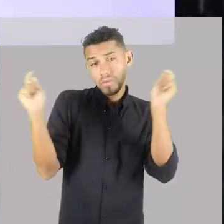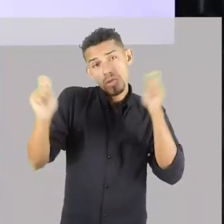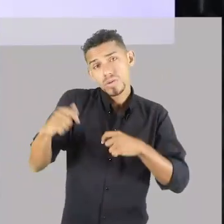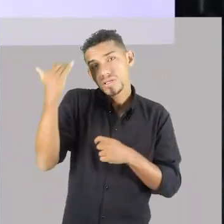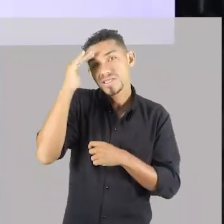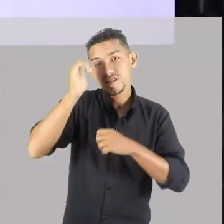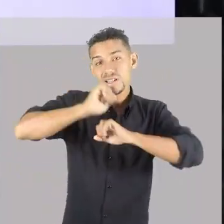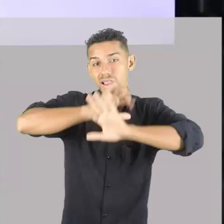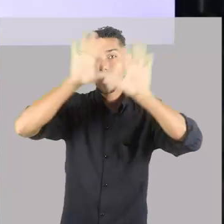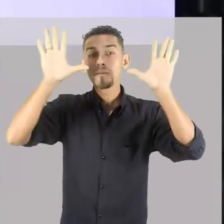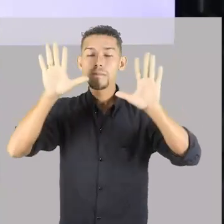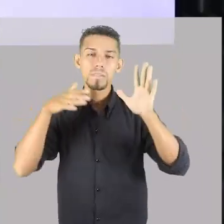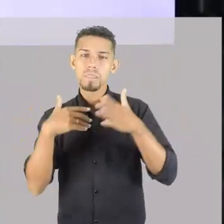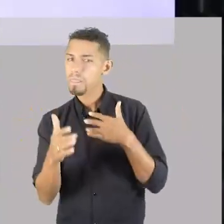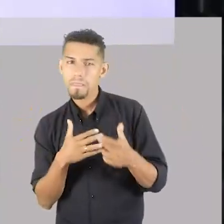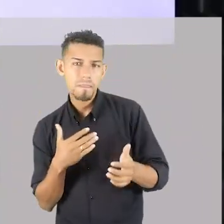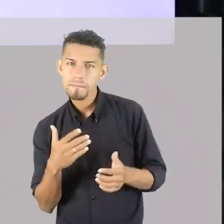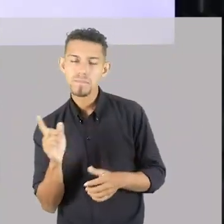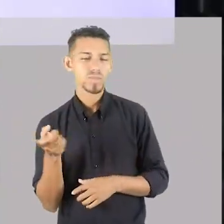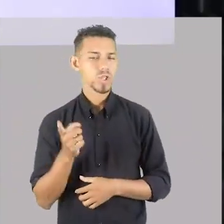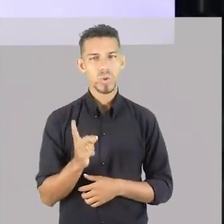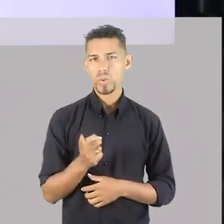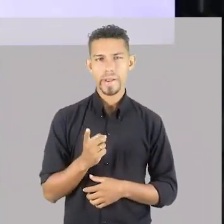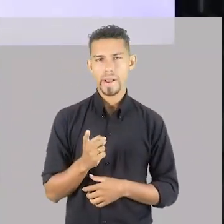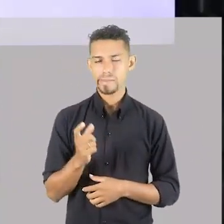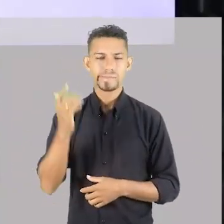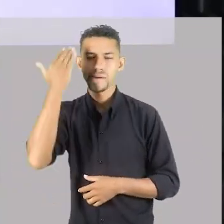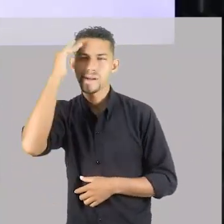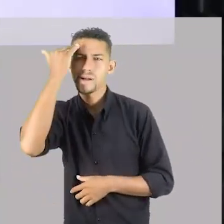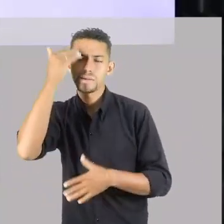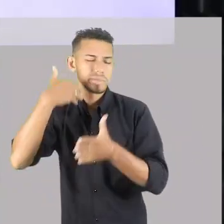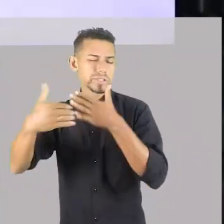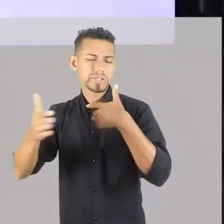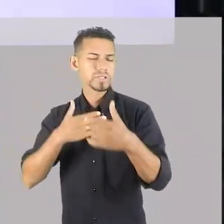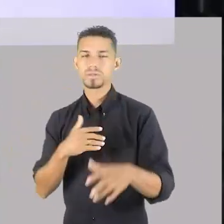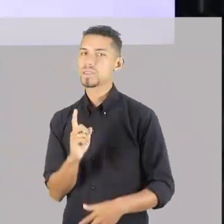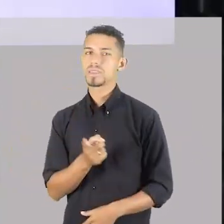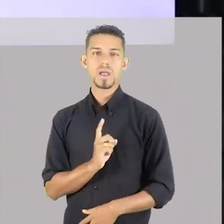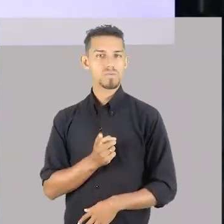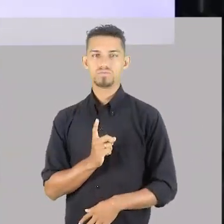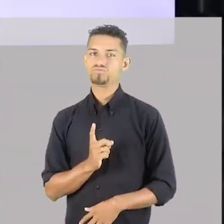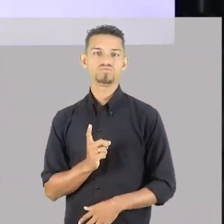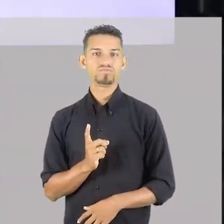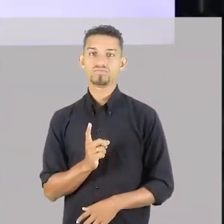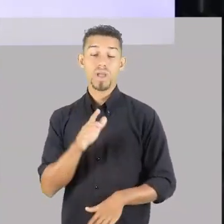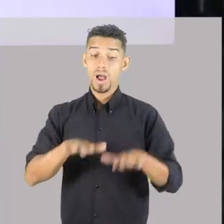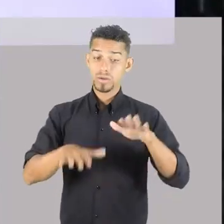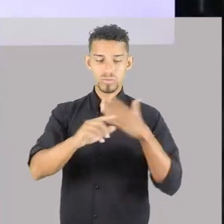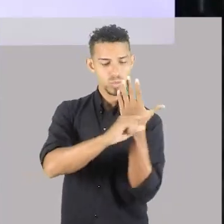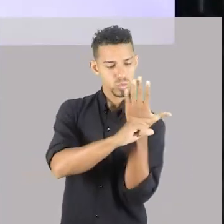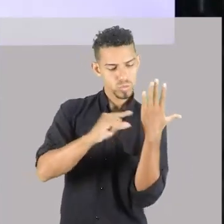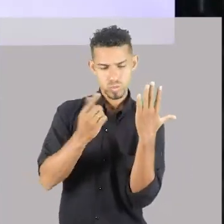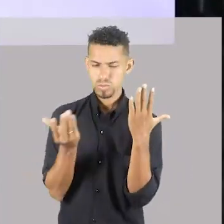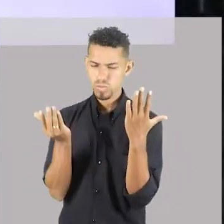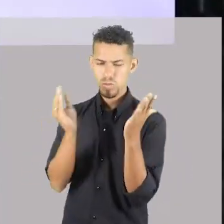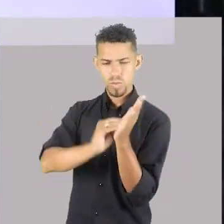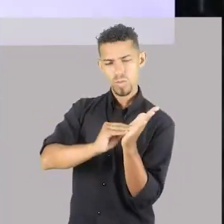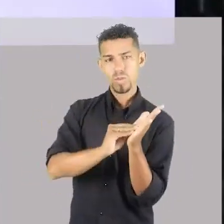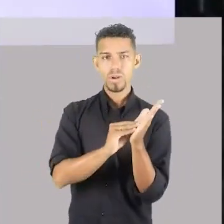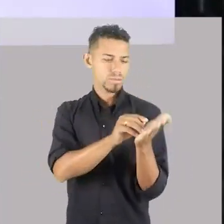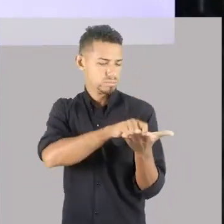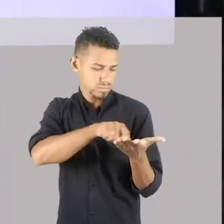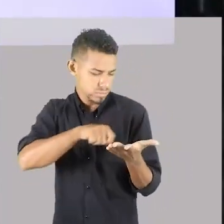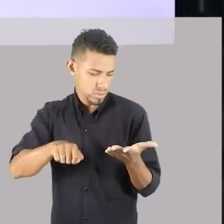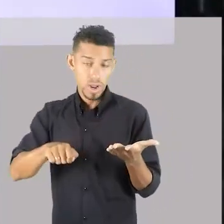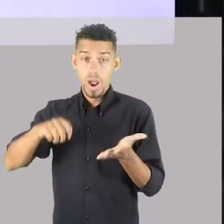entender do jeito que quiser. Não, não é isso. Não é que vai entender do jeito que quiser. Todas as vezes que o autor escreve, todas as